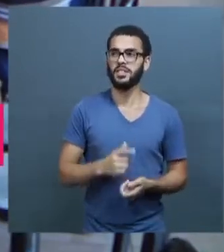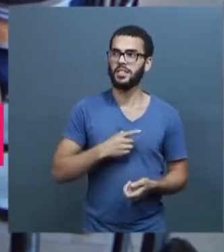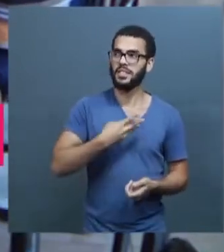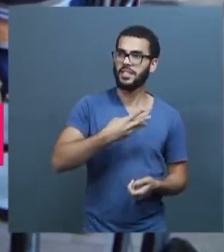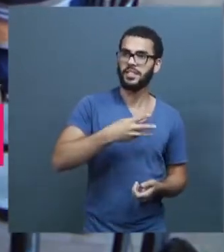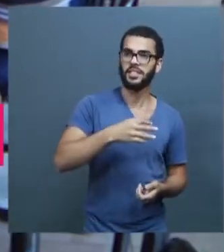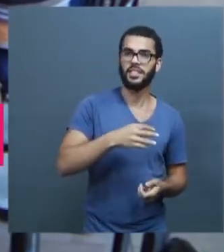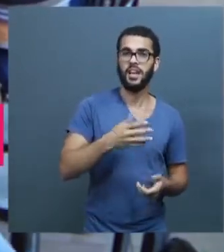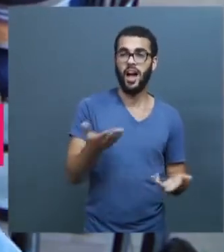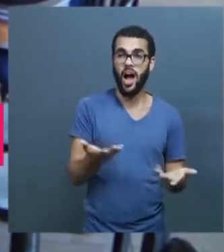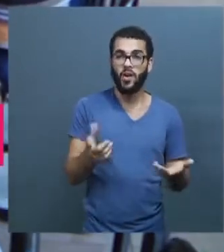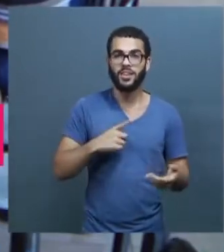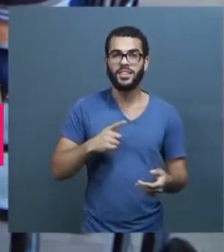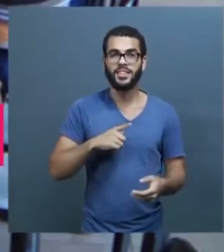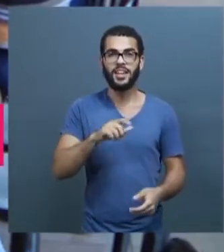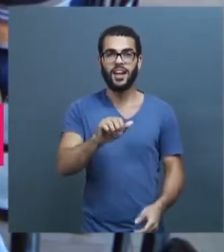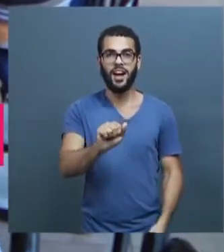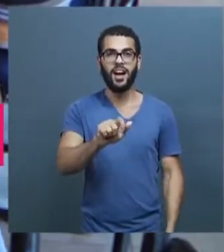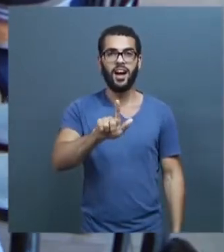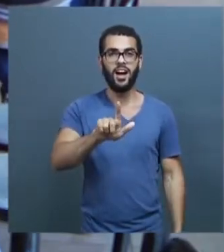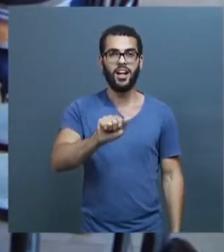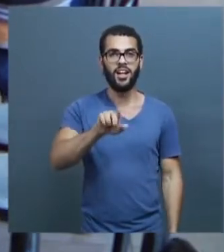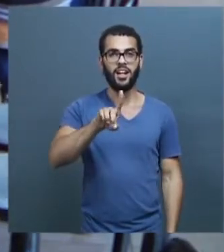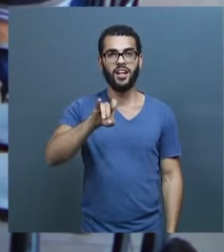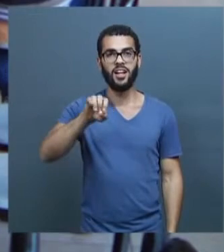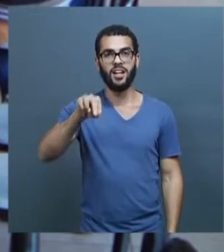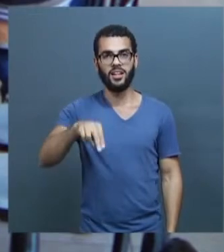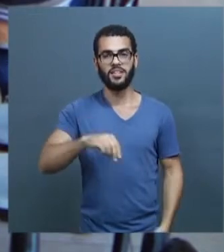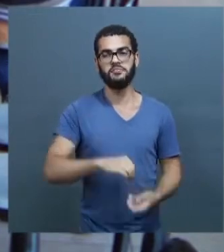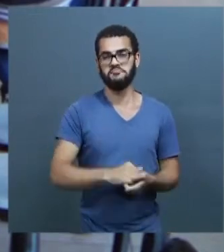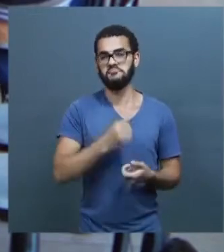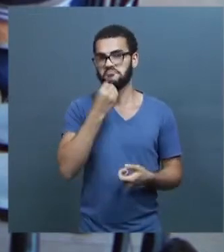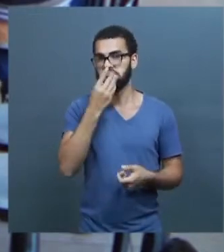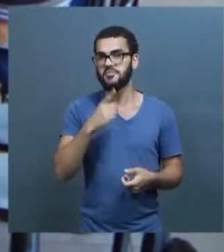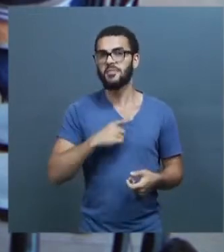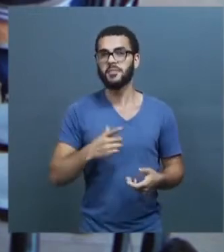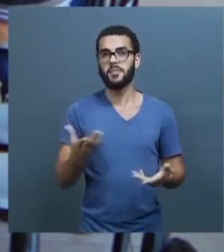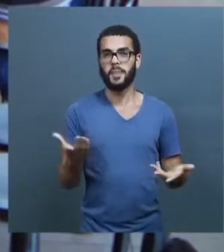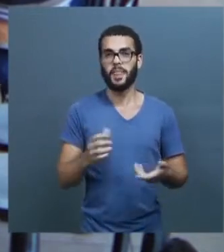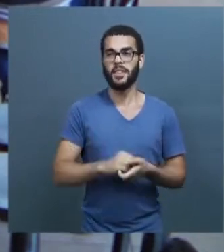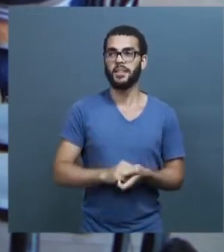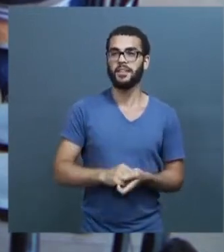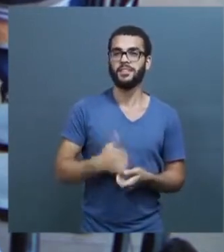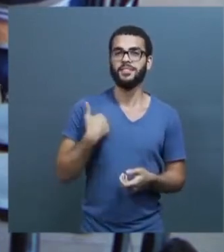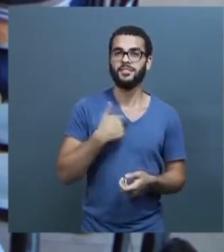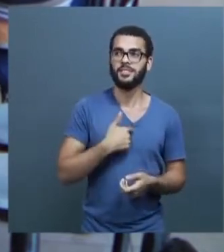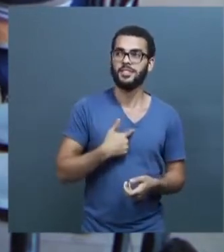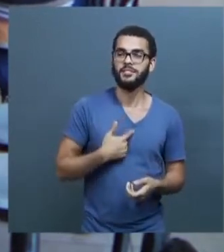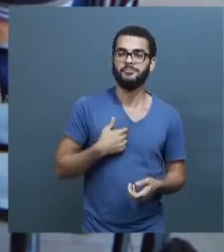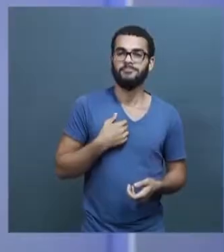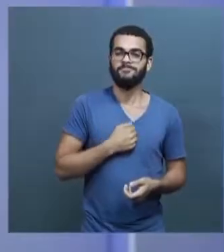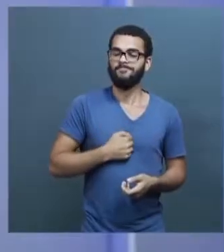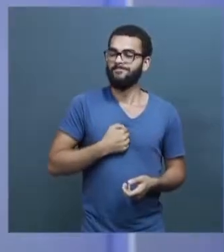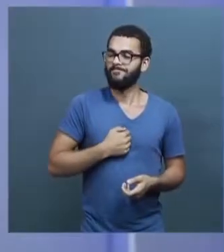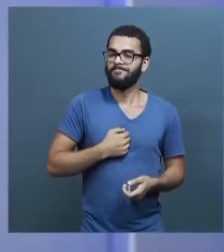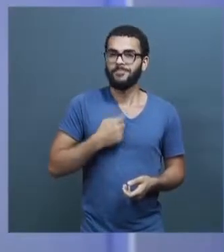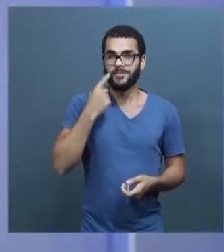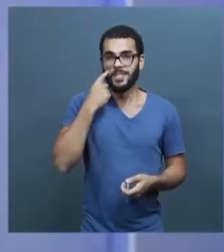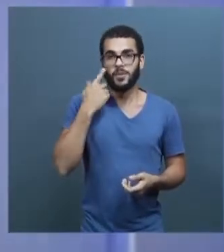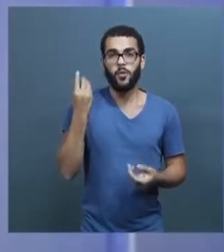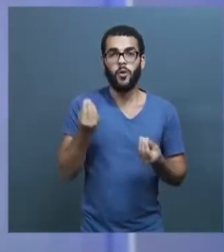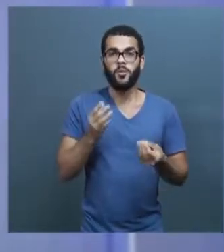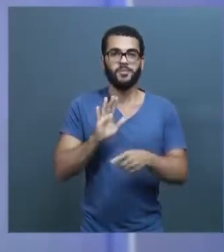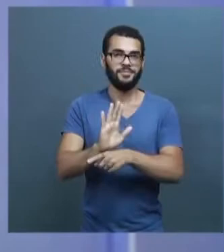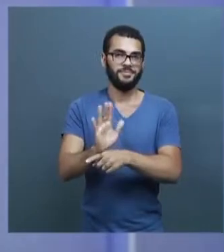Aladdin, né, que é uma versão live action, e é uma nostalgia, então eu recomendo. A